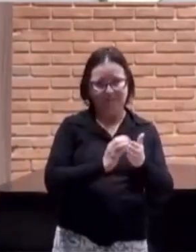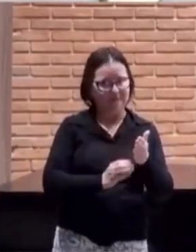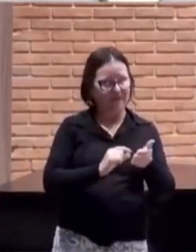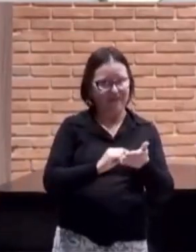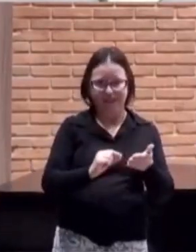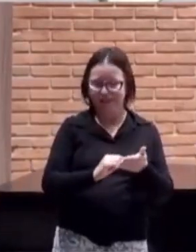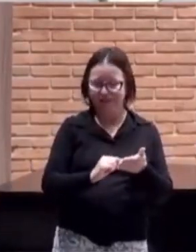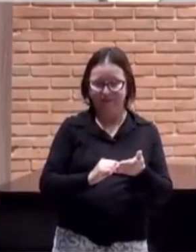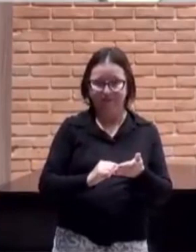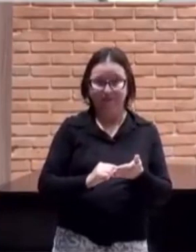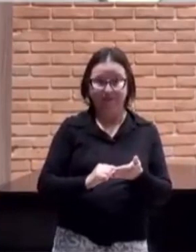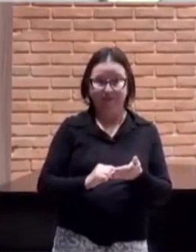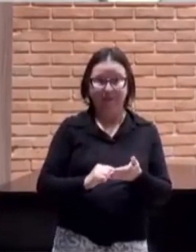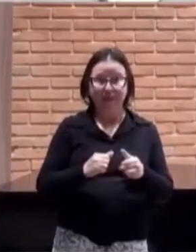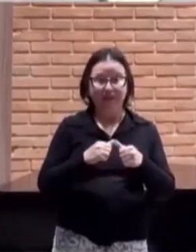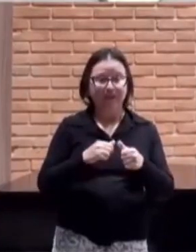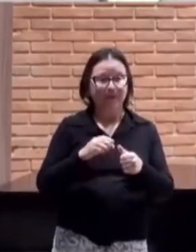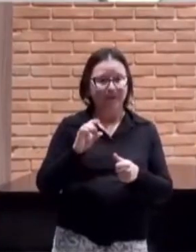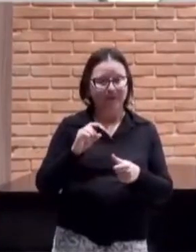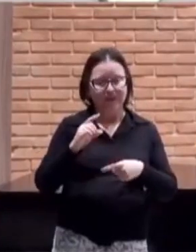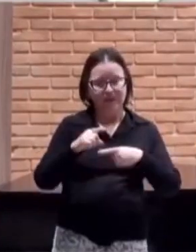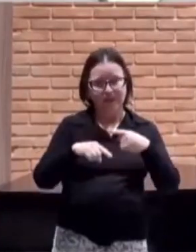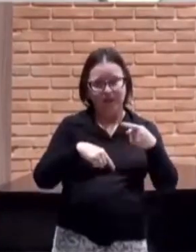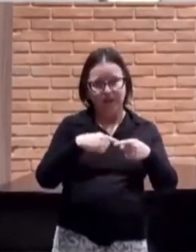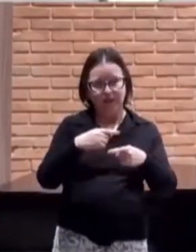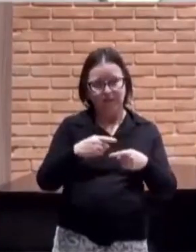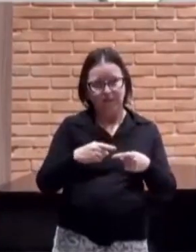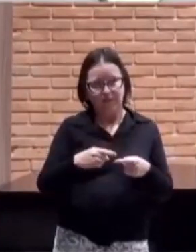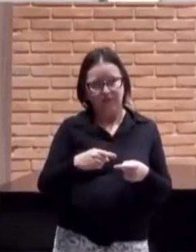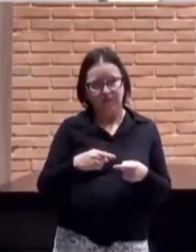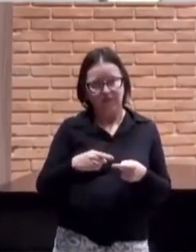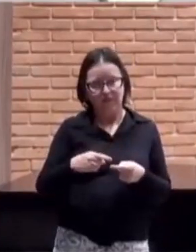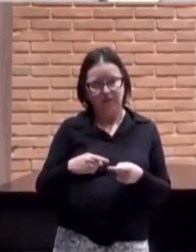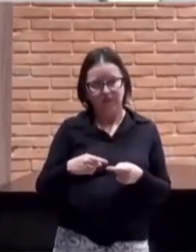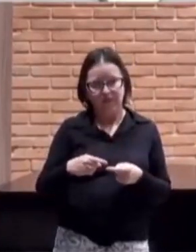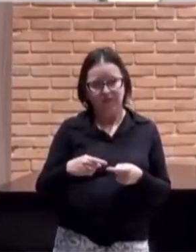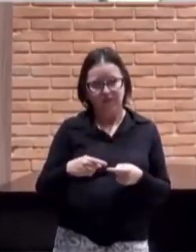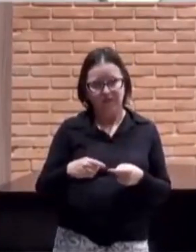Isso só vai aparecer depois do 9º século.